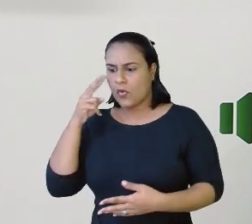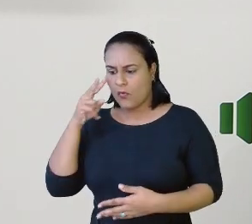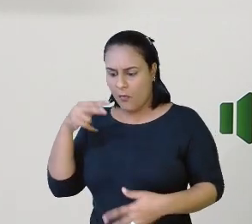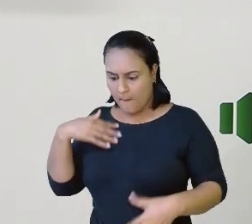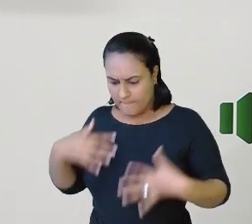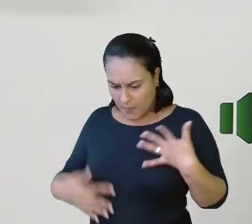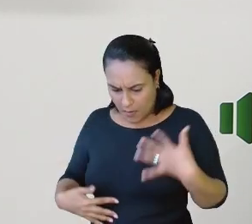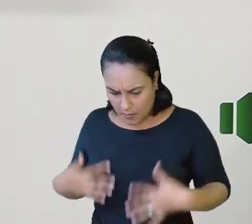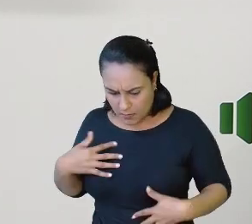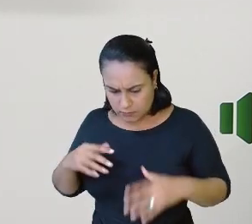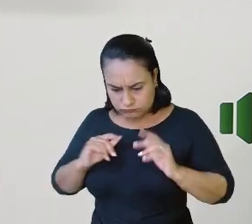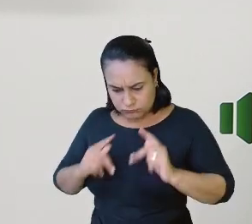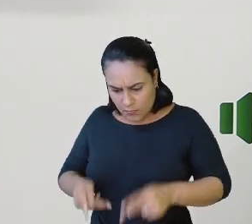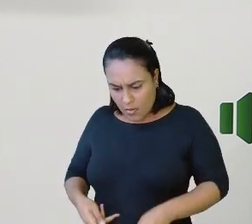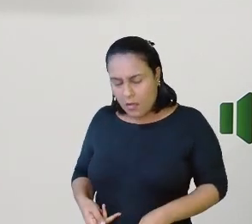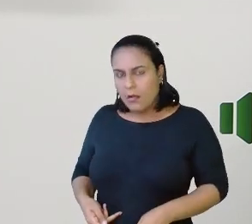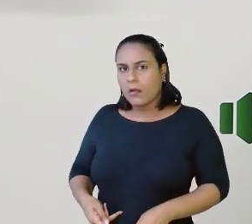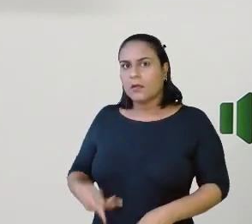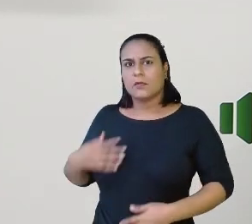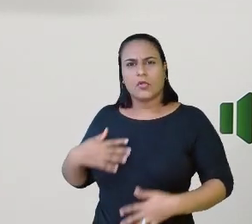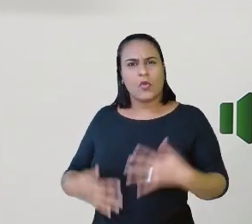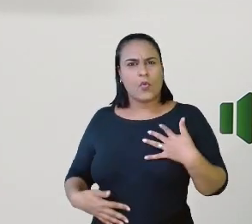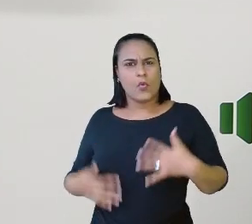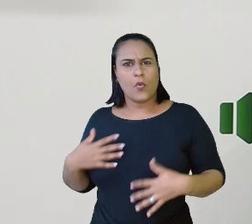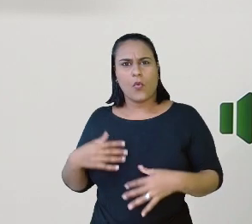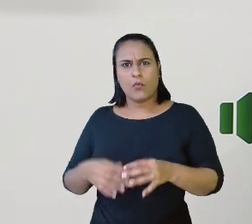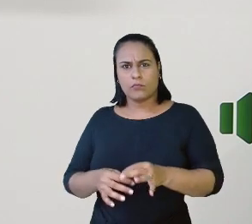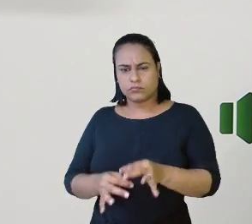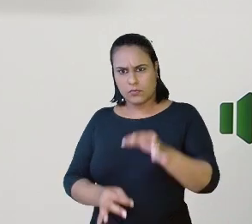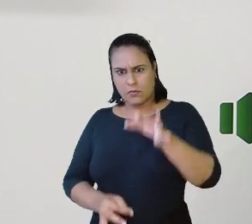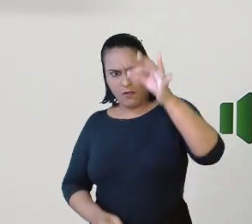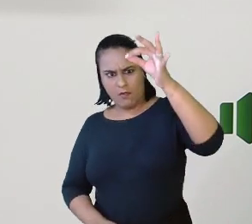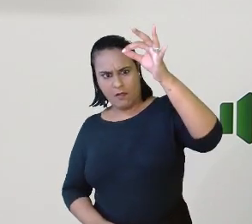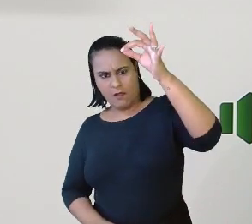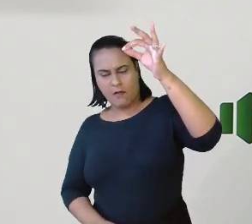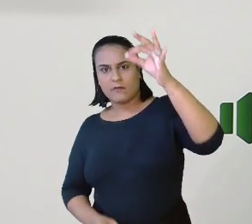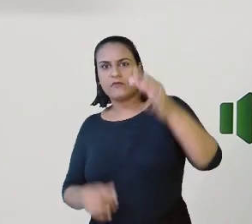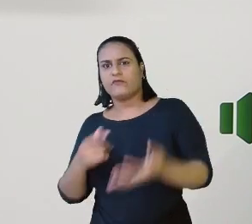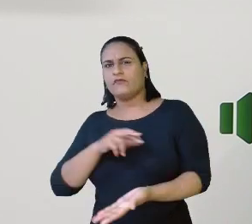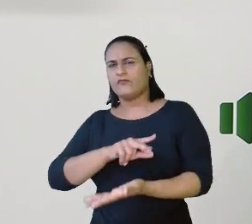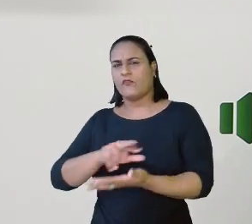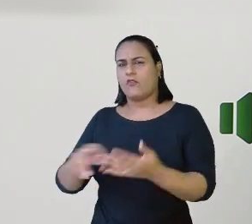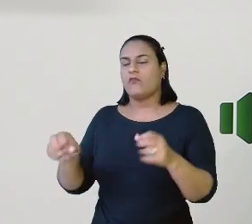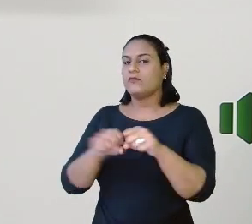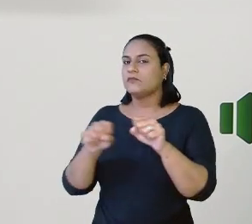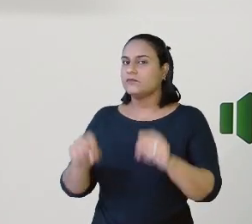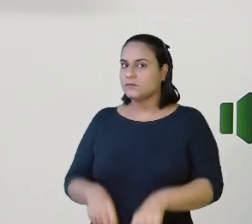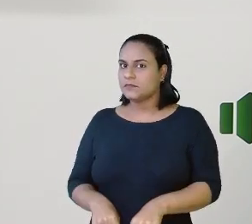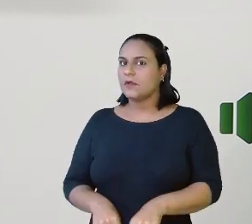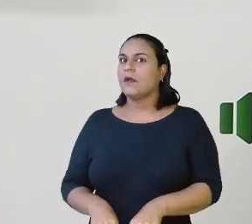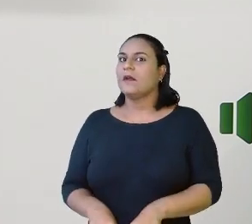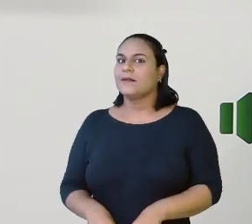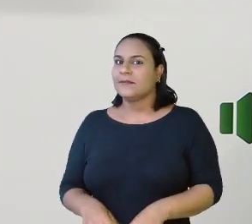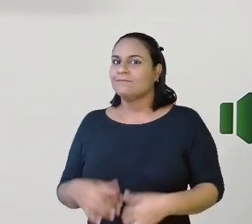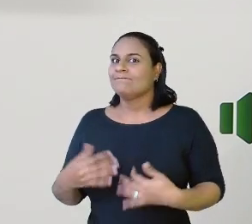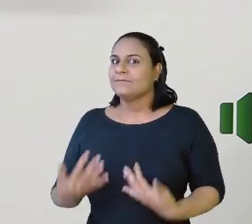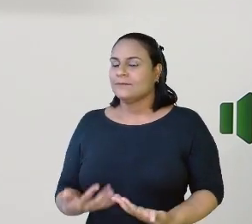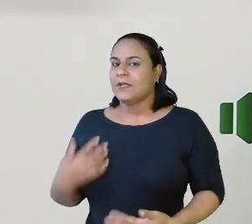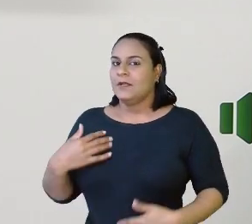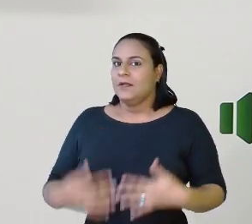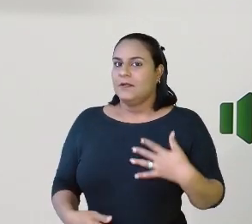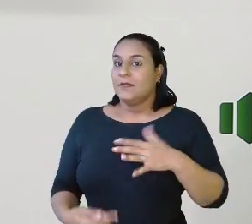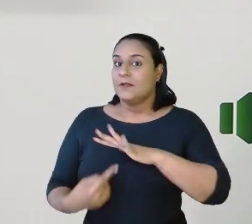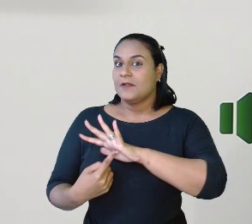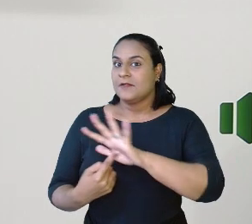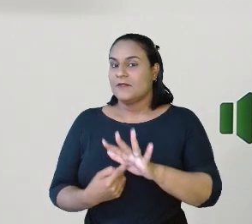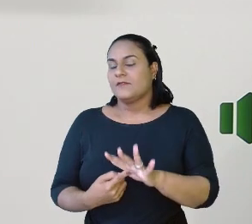do ser humano, um corpo extenso, com vários sistemas, esse corpo ele apresenta